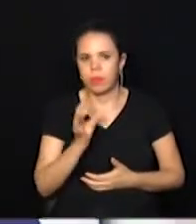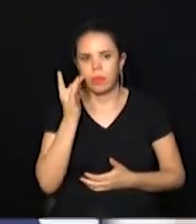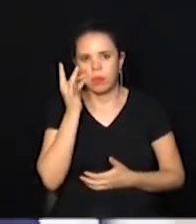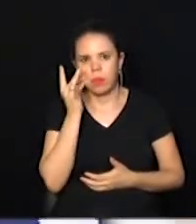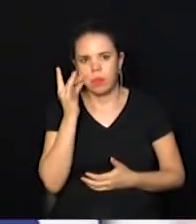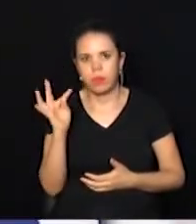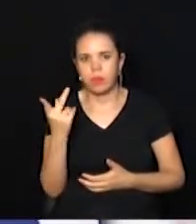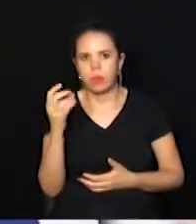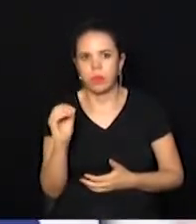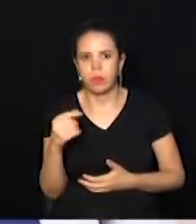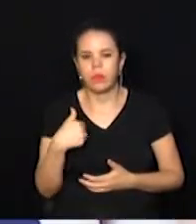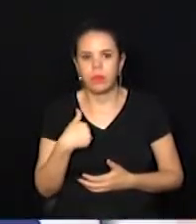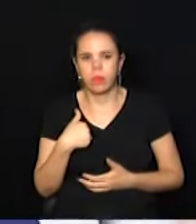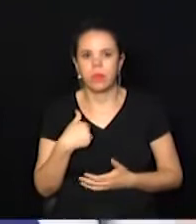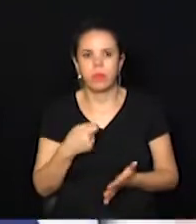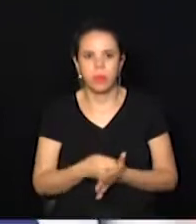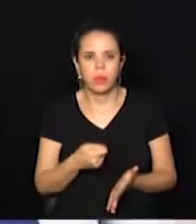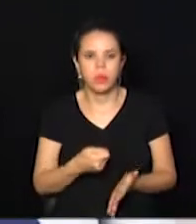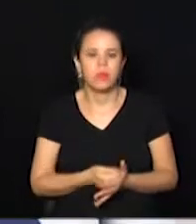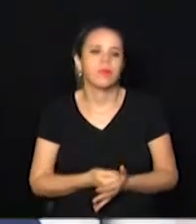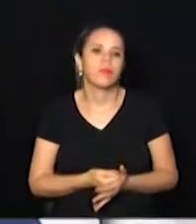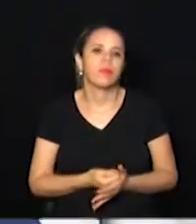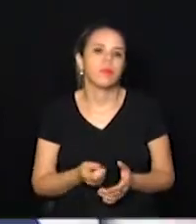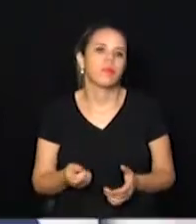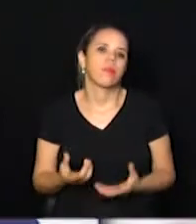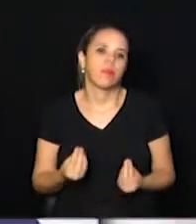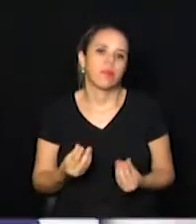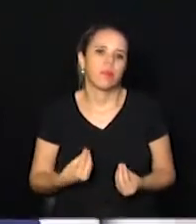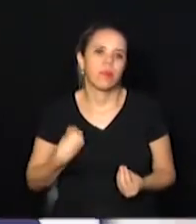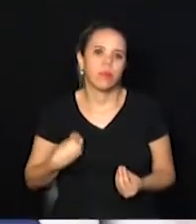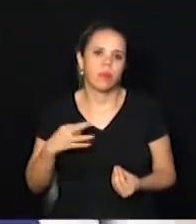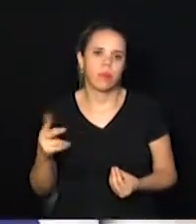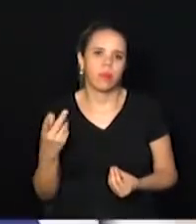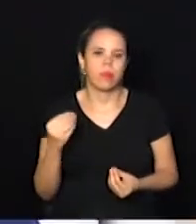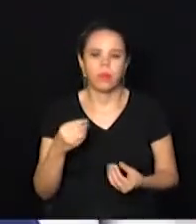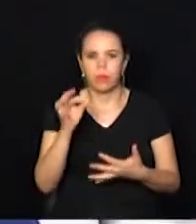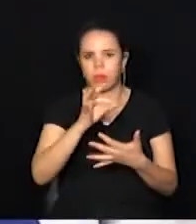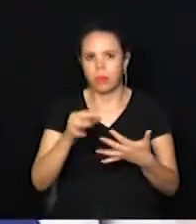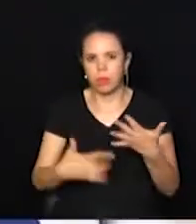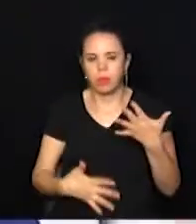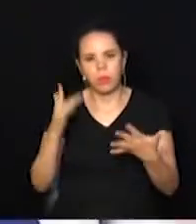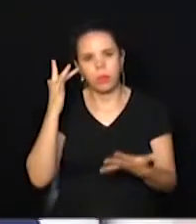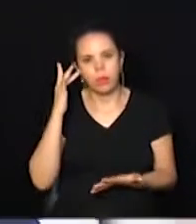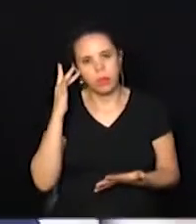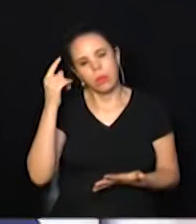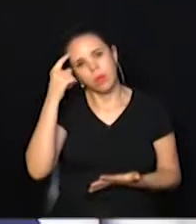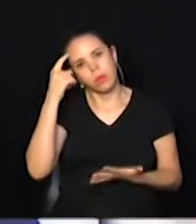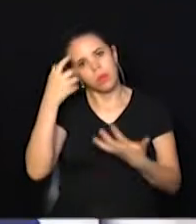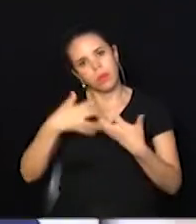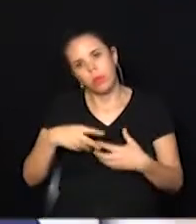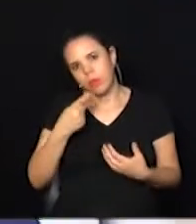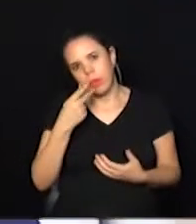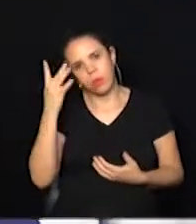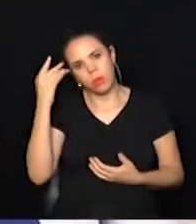Toninho, eu devo muito da minha vida ao Toninho, por N motivos, e eu acho que eu fiquei pensando o que falar aqui, eu